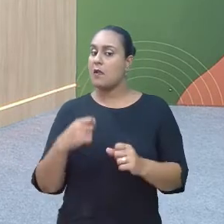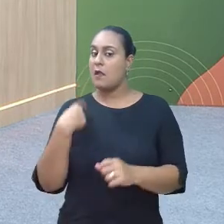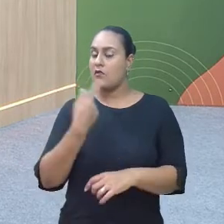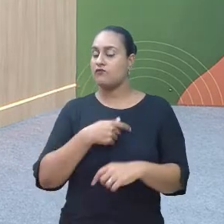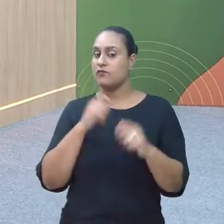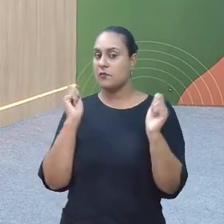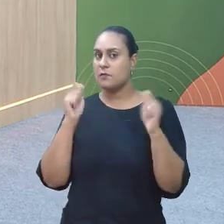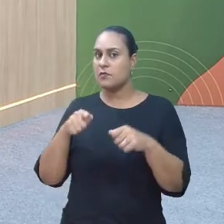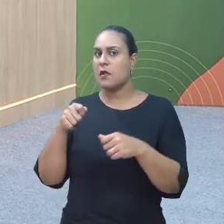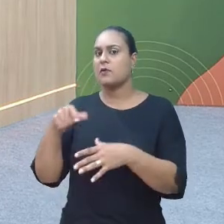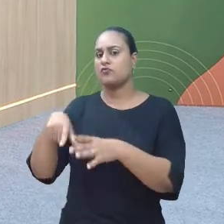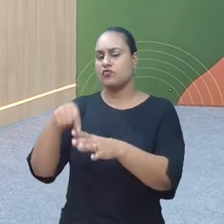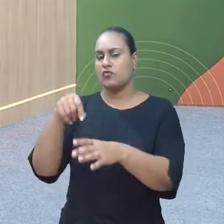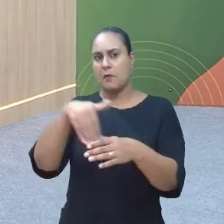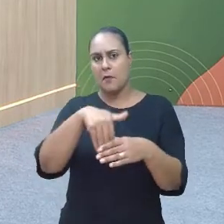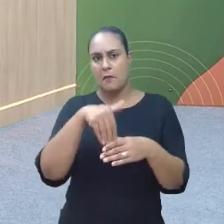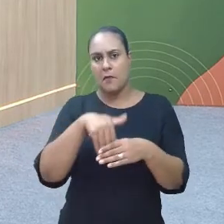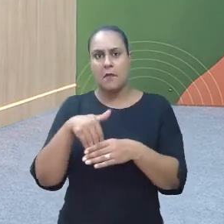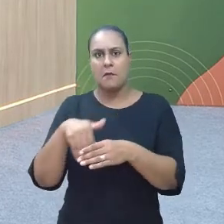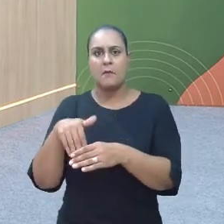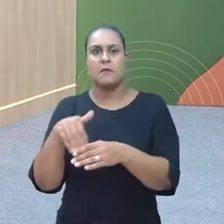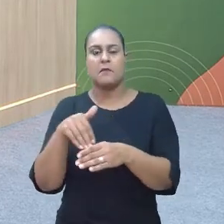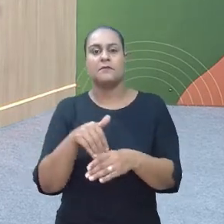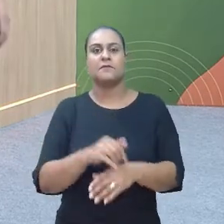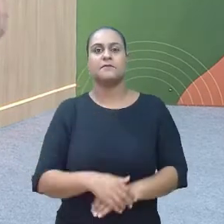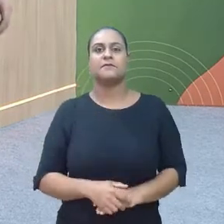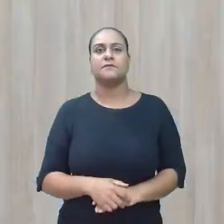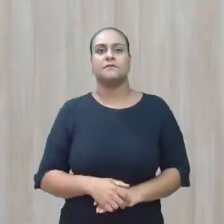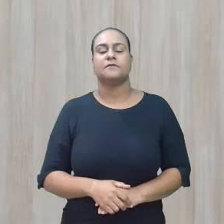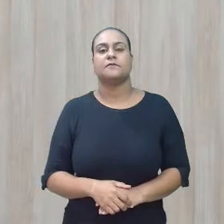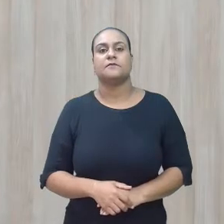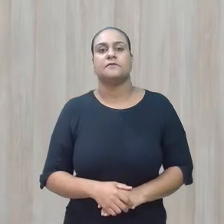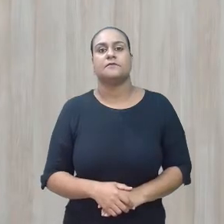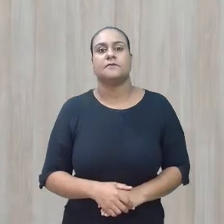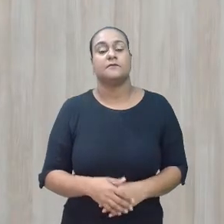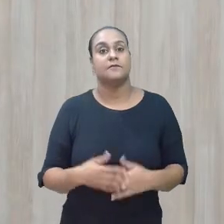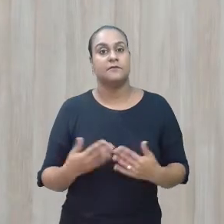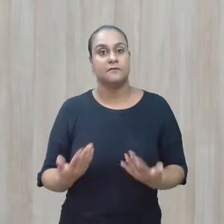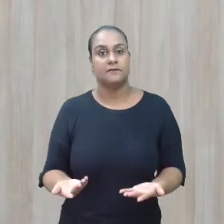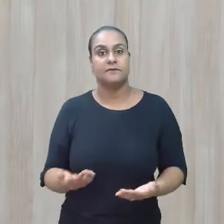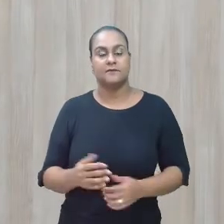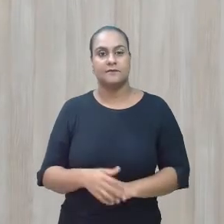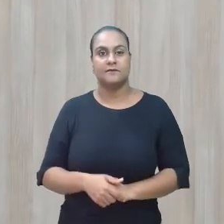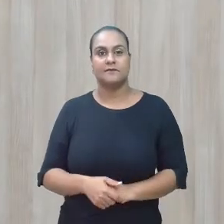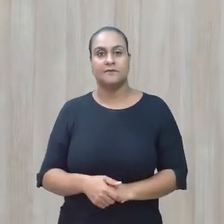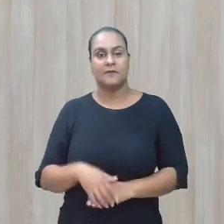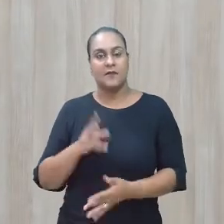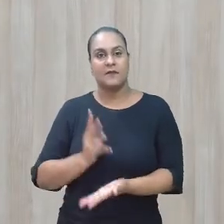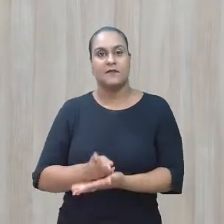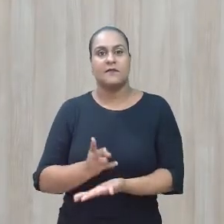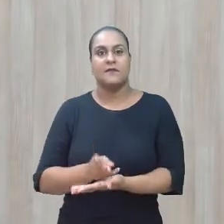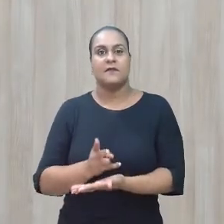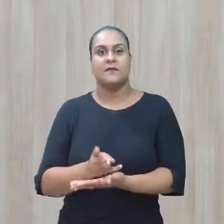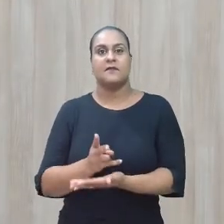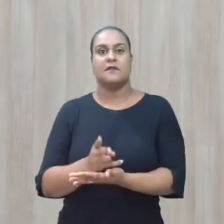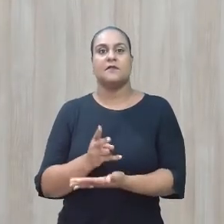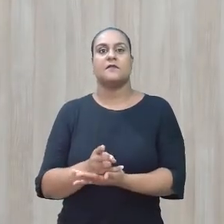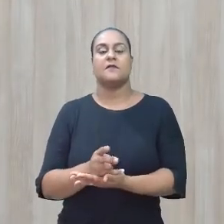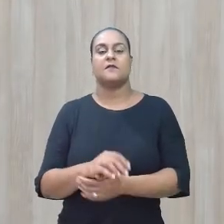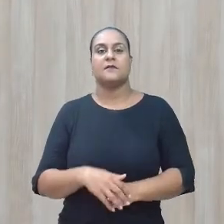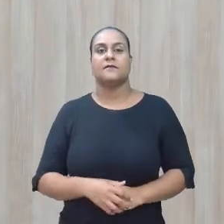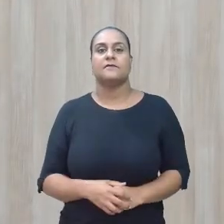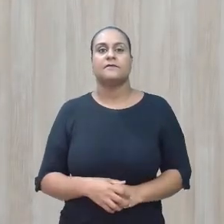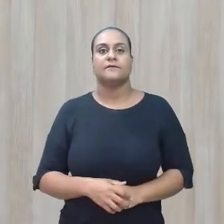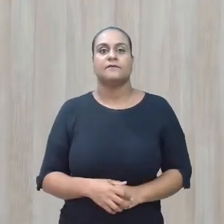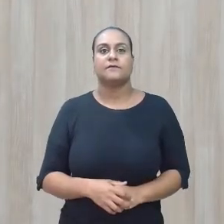escolhendo mal, mas enfim, né, isso é outra conversa. Então é o seguinte, né, vamos avançar aqui, para não complicar,